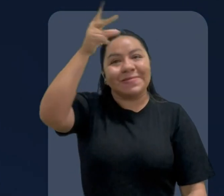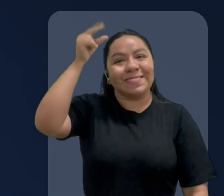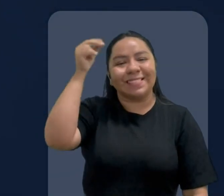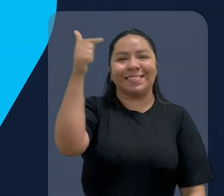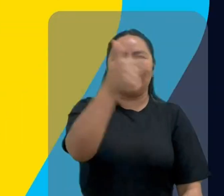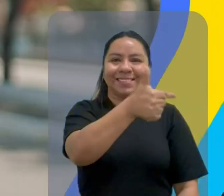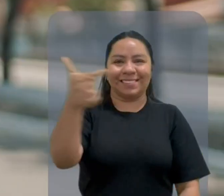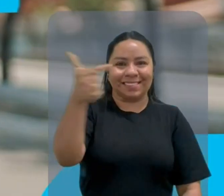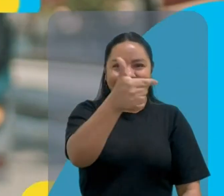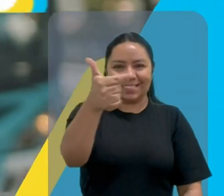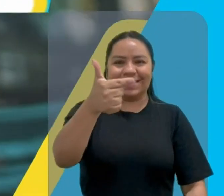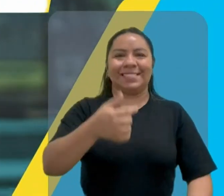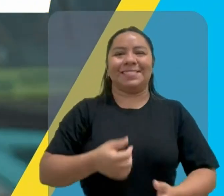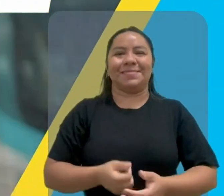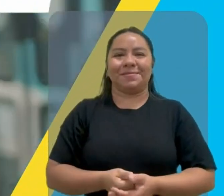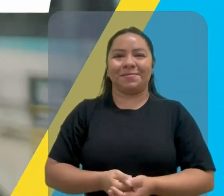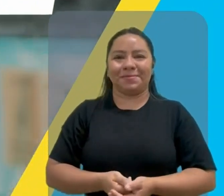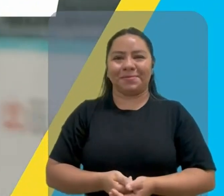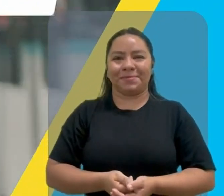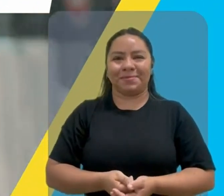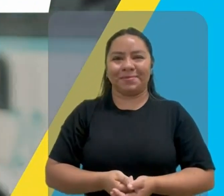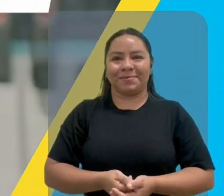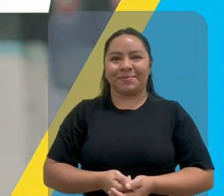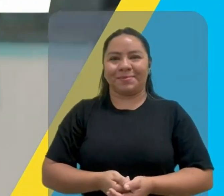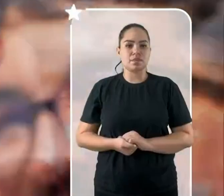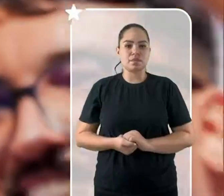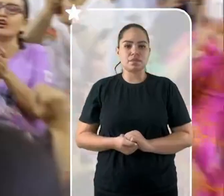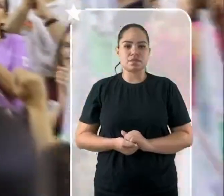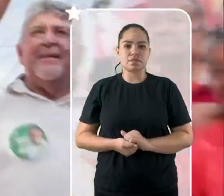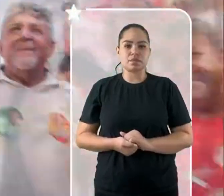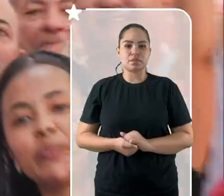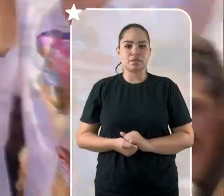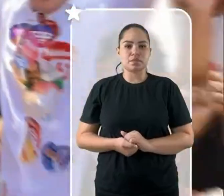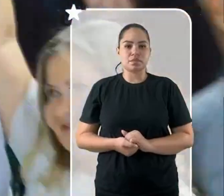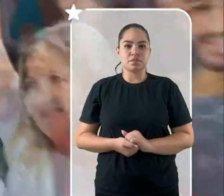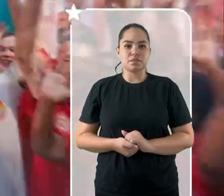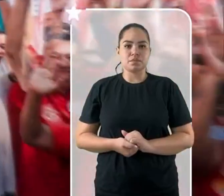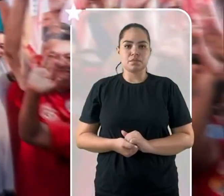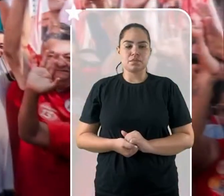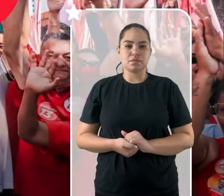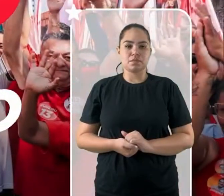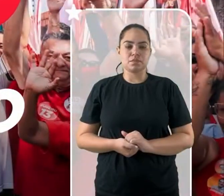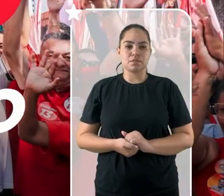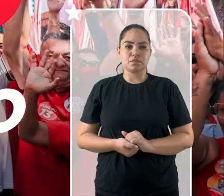mudar. André Fernandes, prefeito 22.